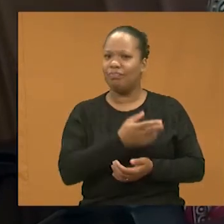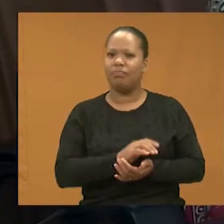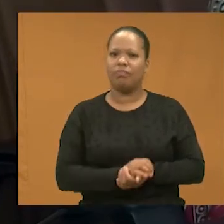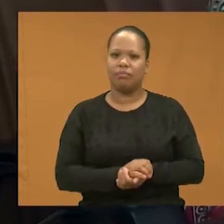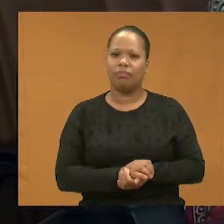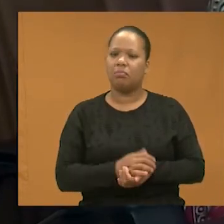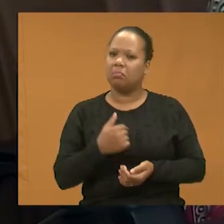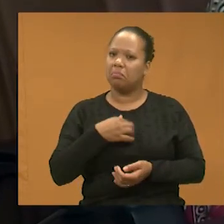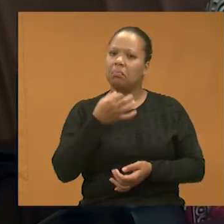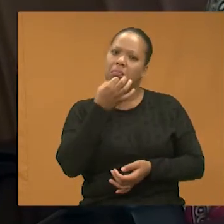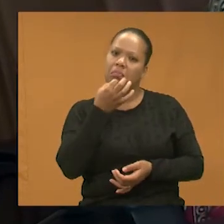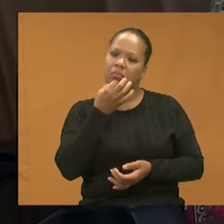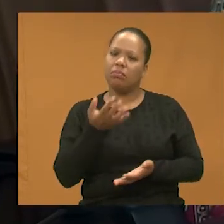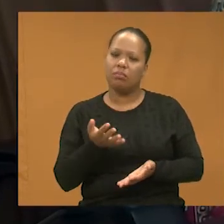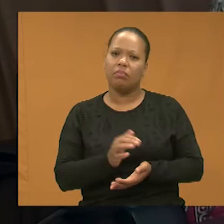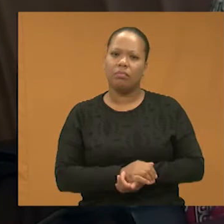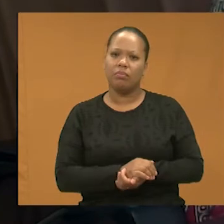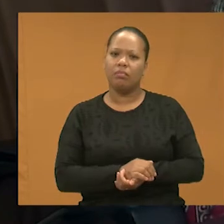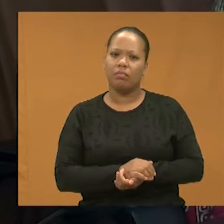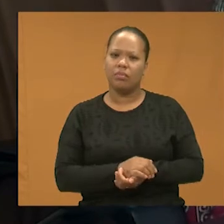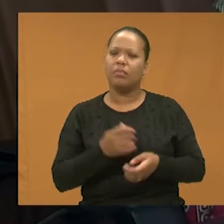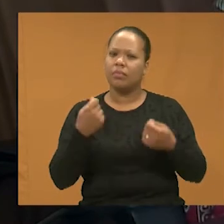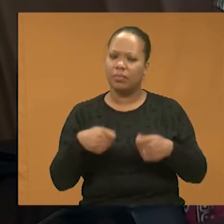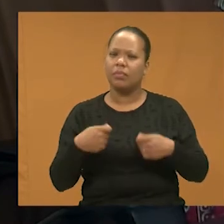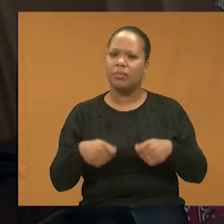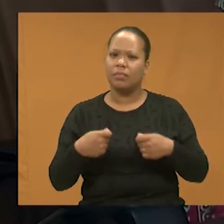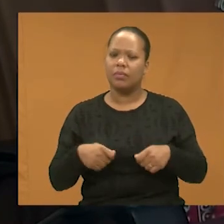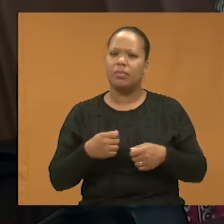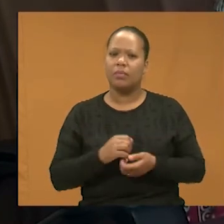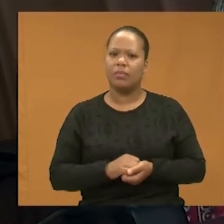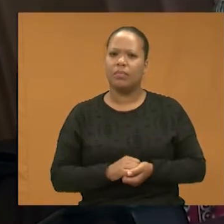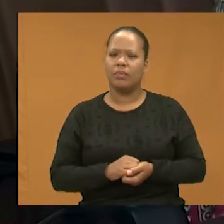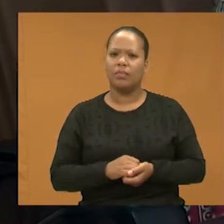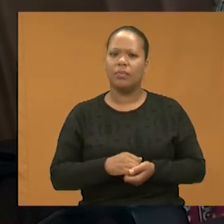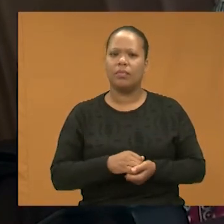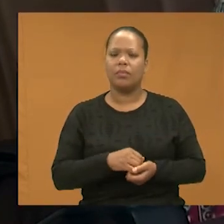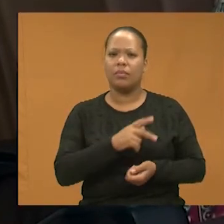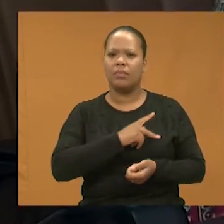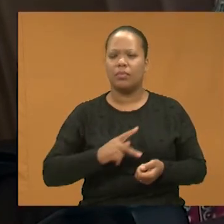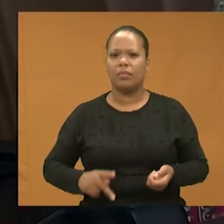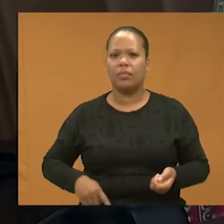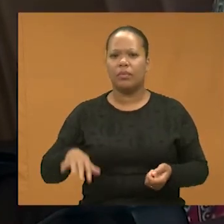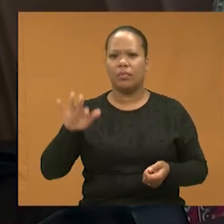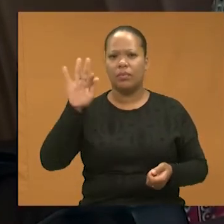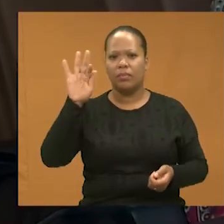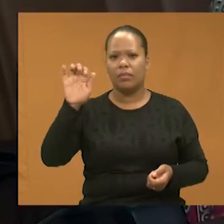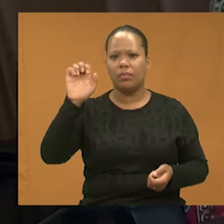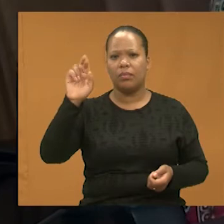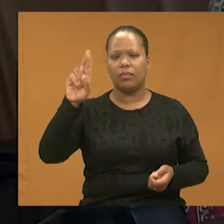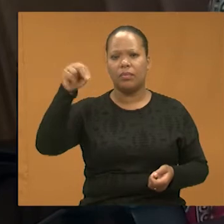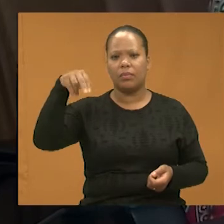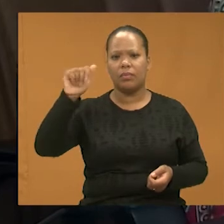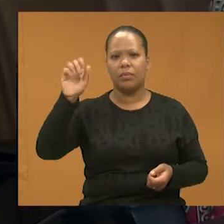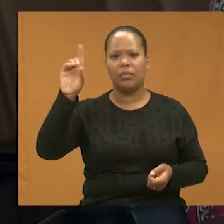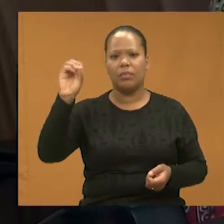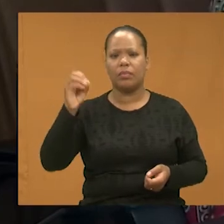eu acho que a gente deve levantar isso mesmo, mas o vereador Fernando perdeu uma grande oportunidade ontem de tirar essa dúvida,